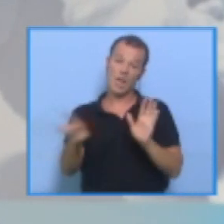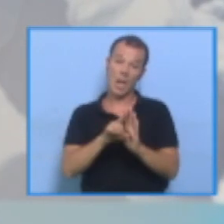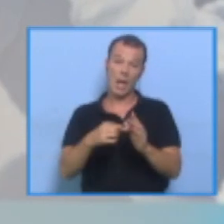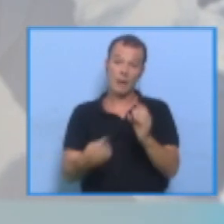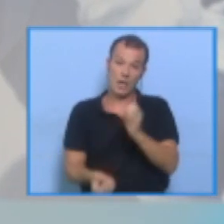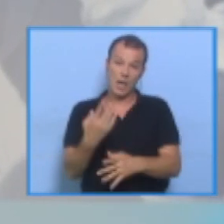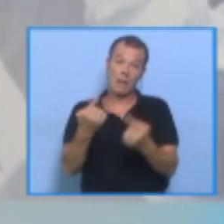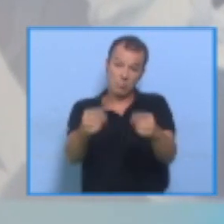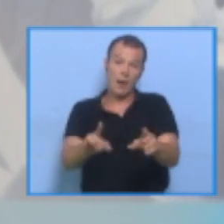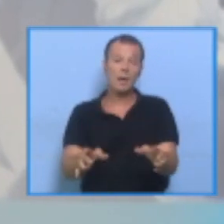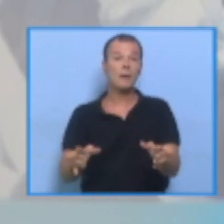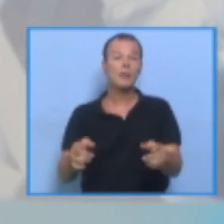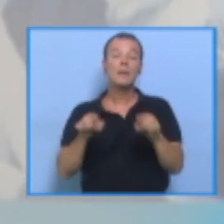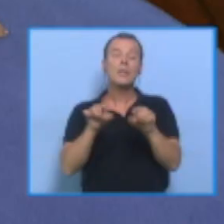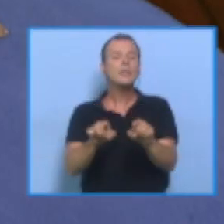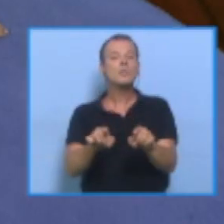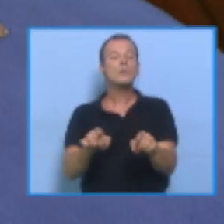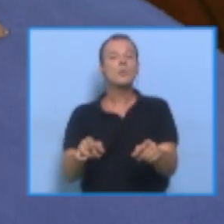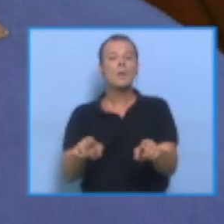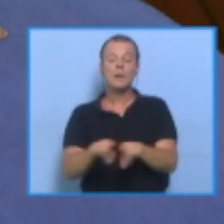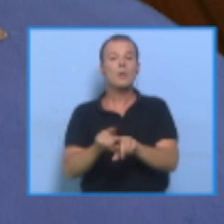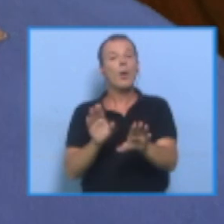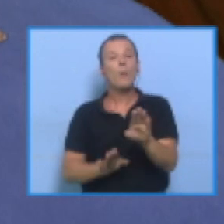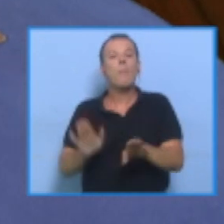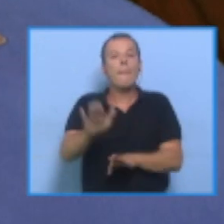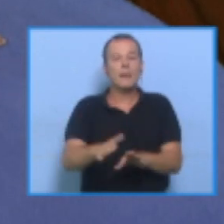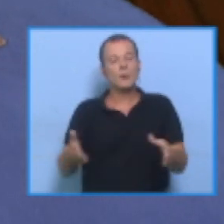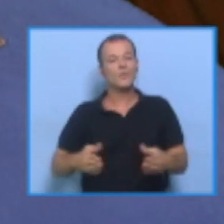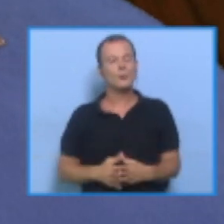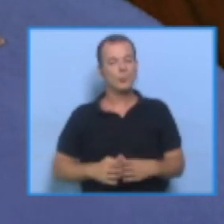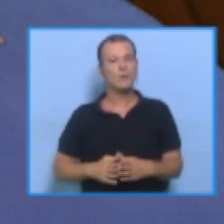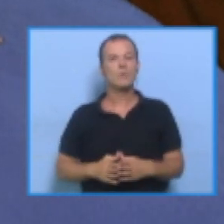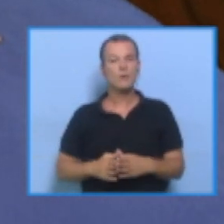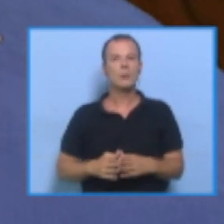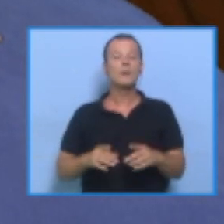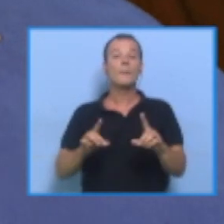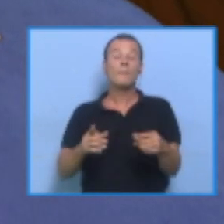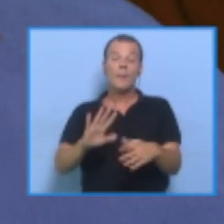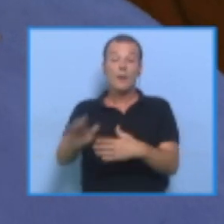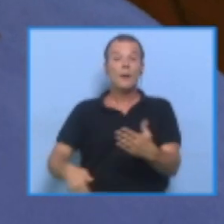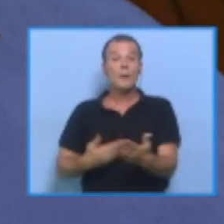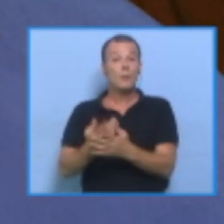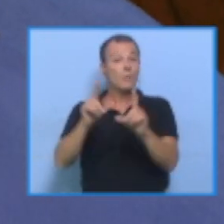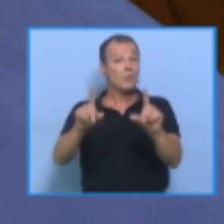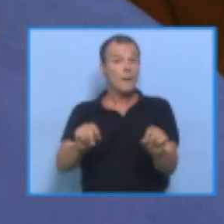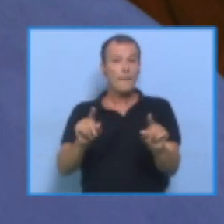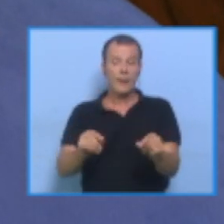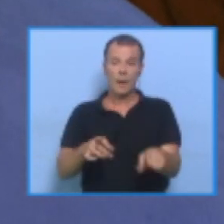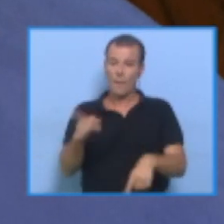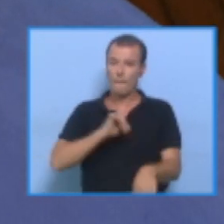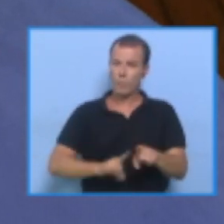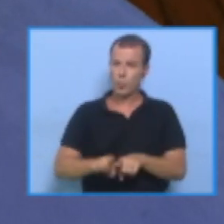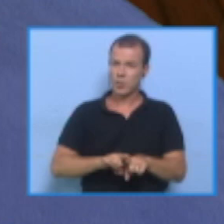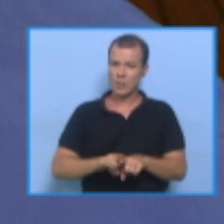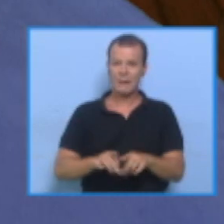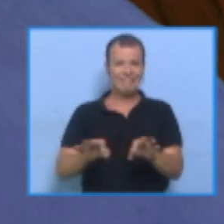tem, mas isto é, portanto, um passo à frente daquilo que está nos tratados. Propôs manter uma política, como